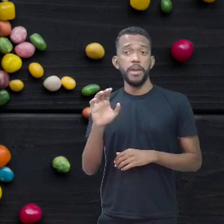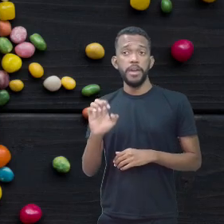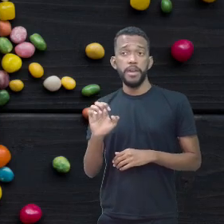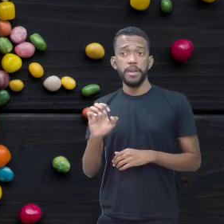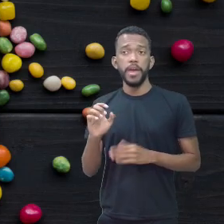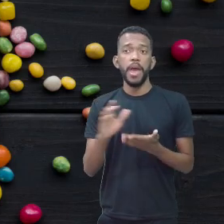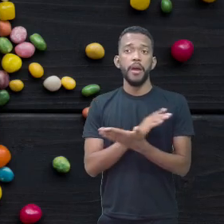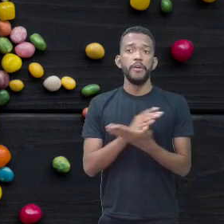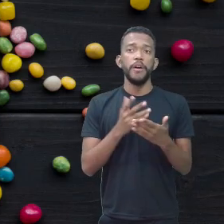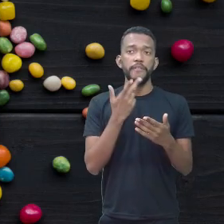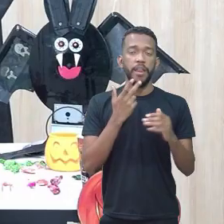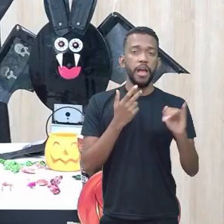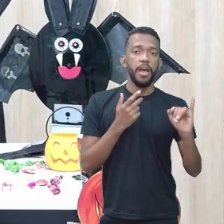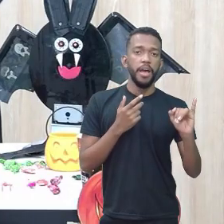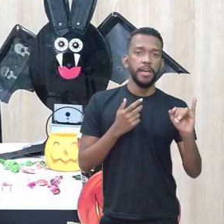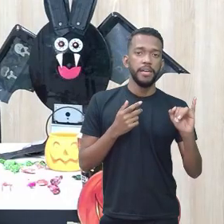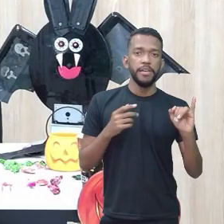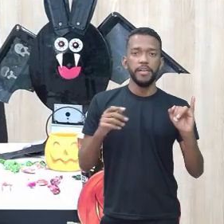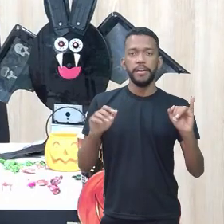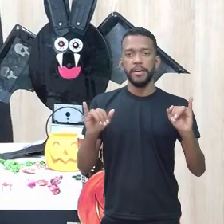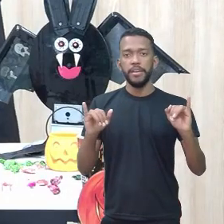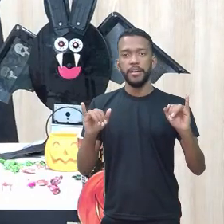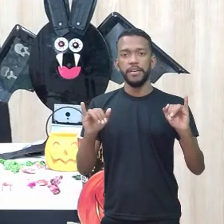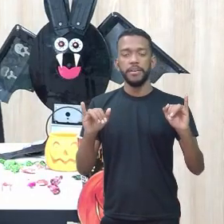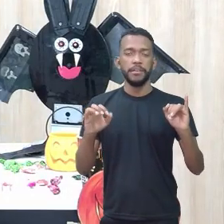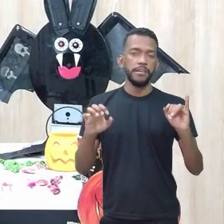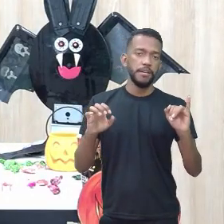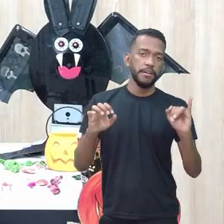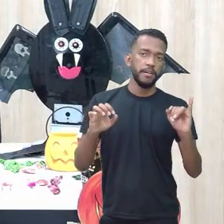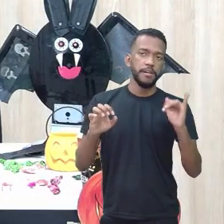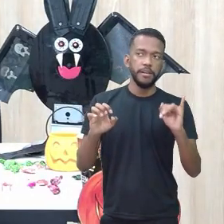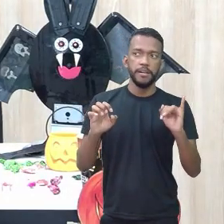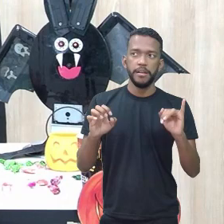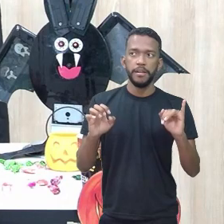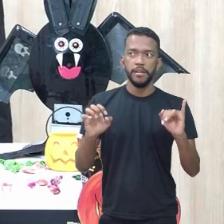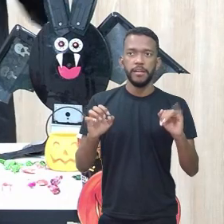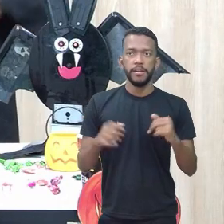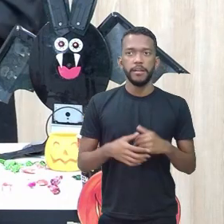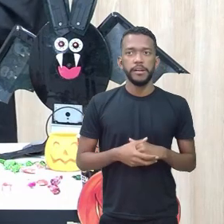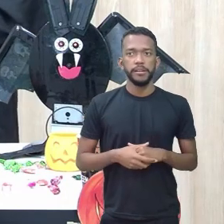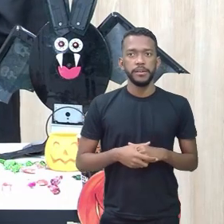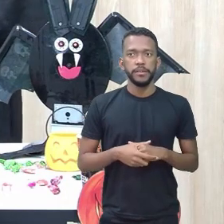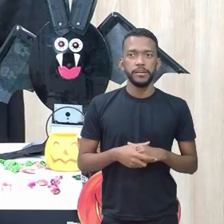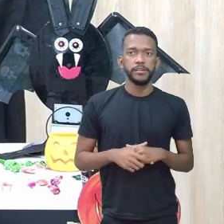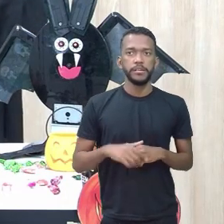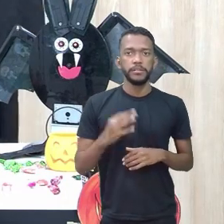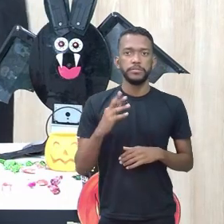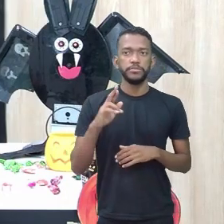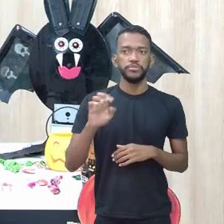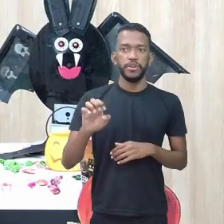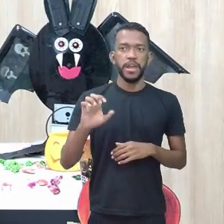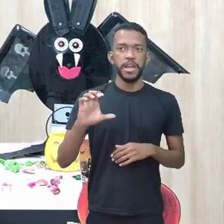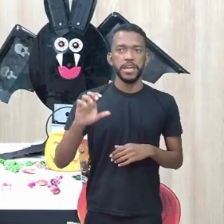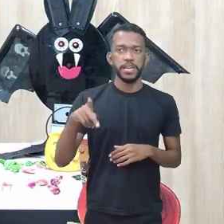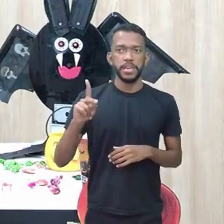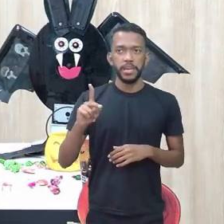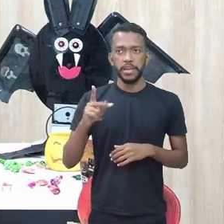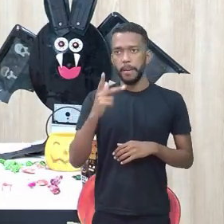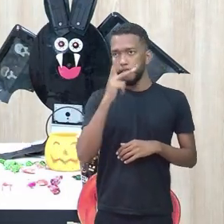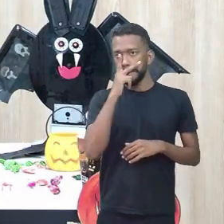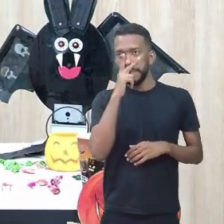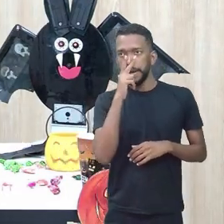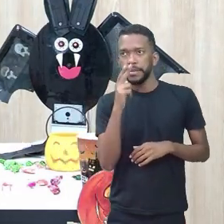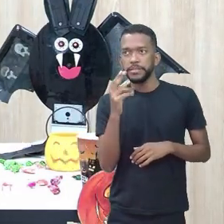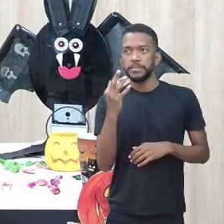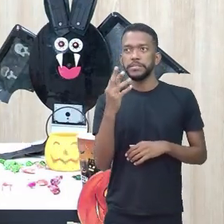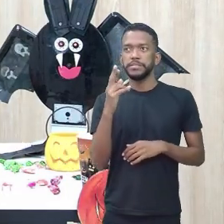palavras vai ser I, né? Como time. Em algumas palavras vai ser E, que é o caso de trick. Então, não caia na tentação